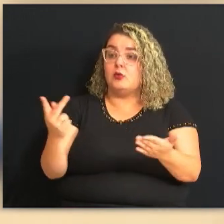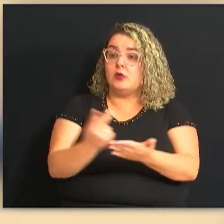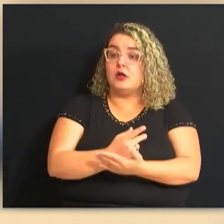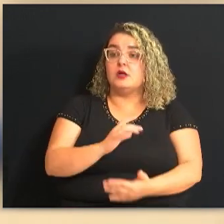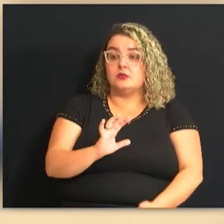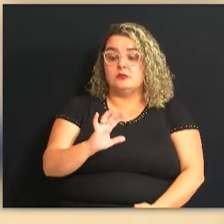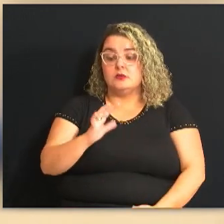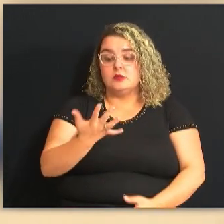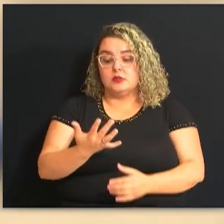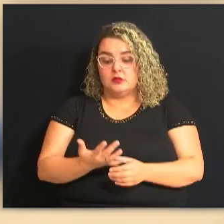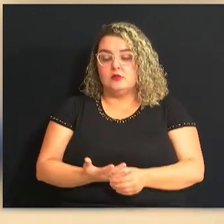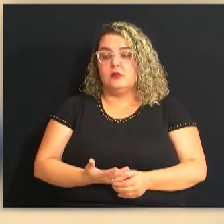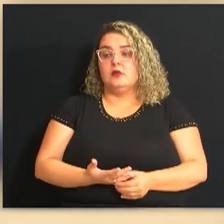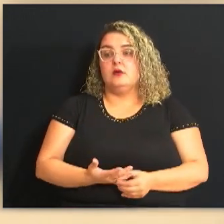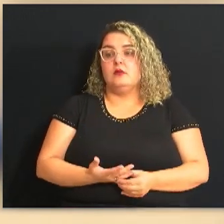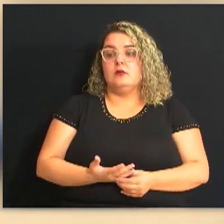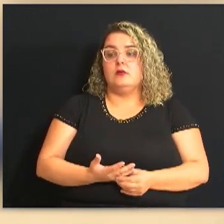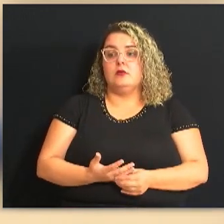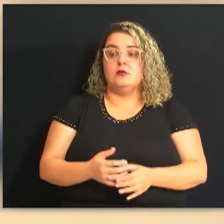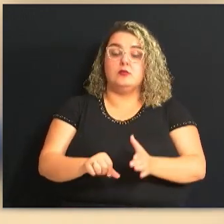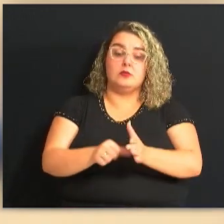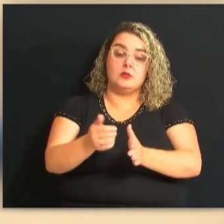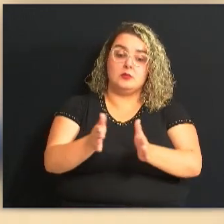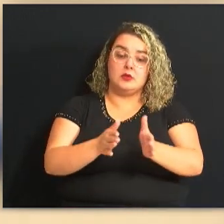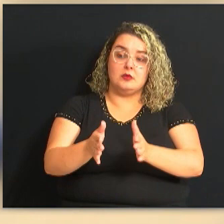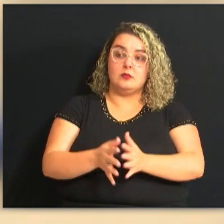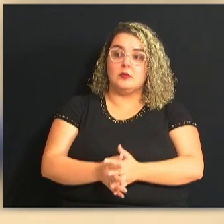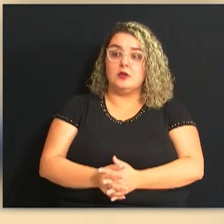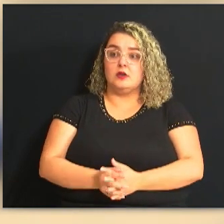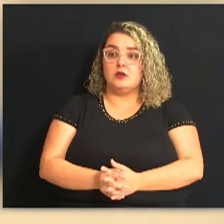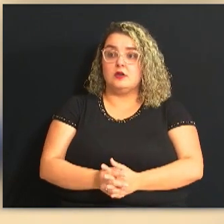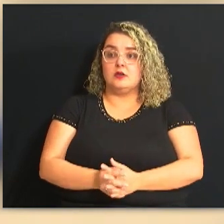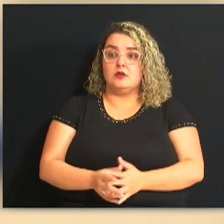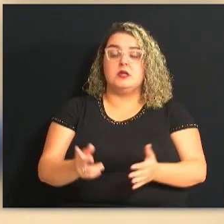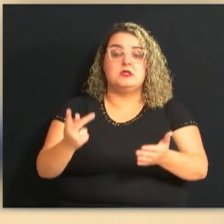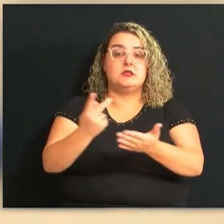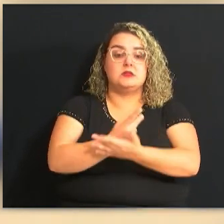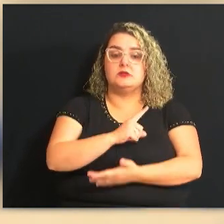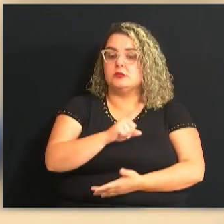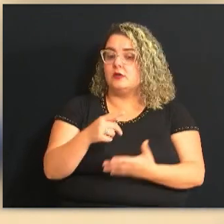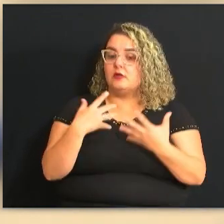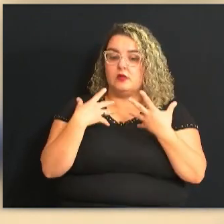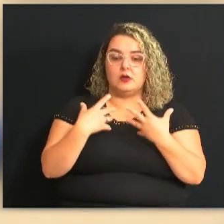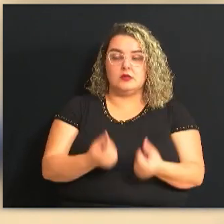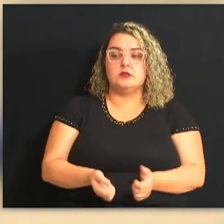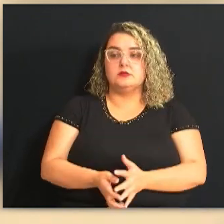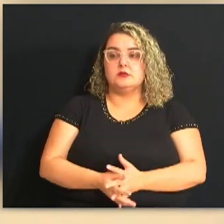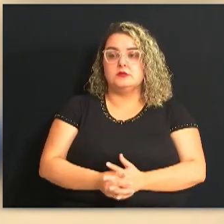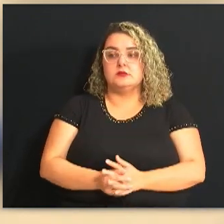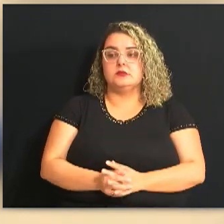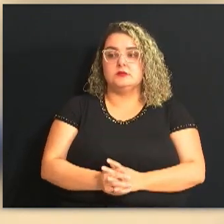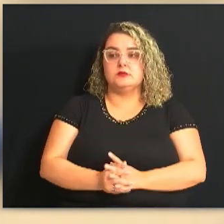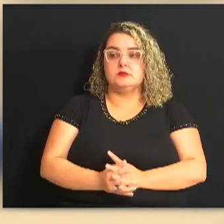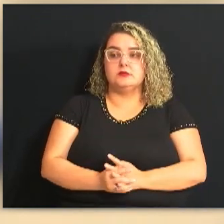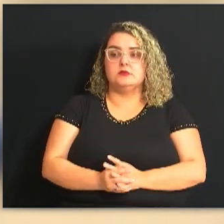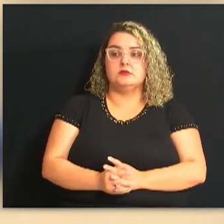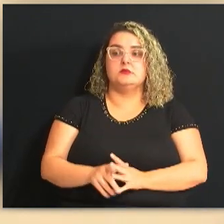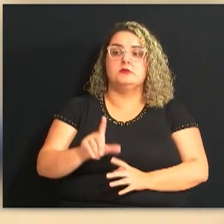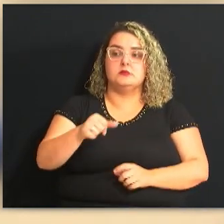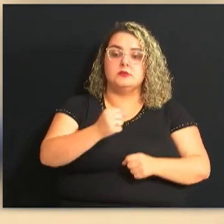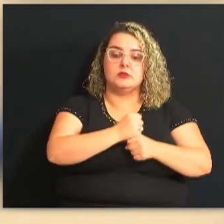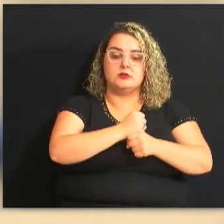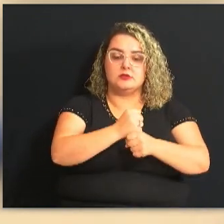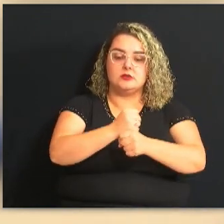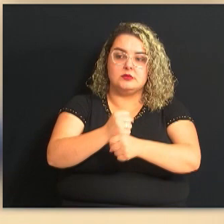cometido. Num primeiro momento, esse erro não foi admitido, mas depois de alguns anos o projeto chega